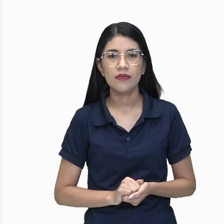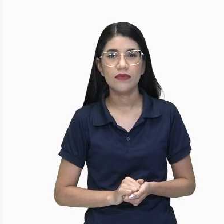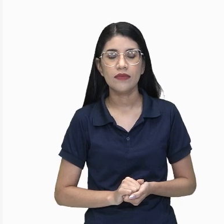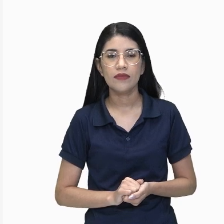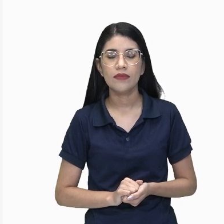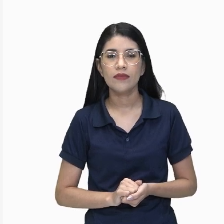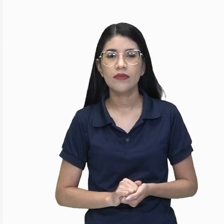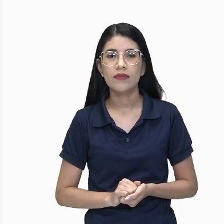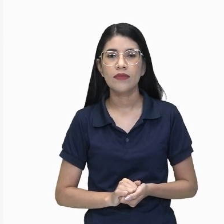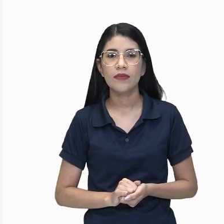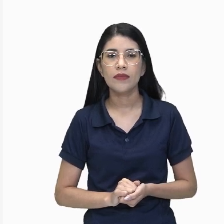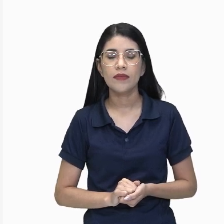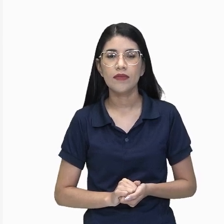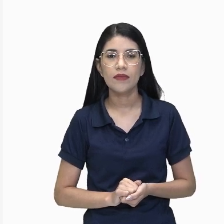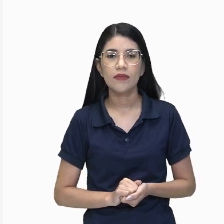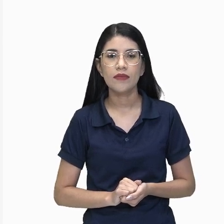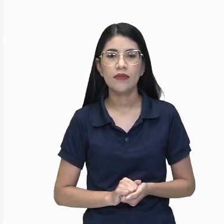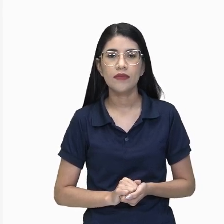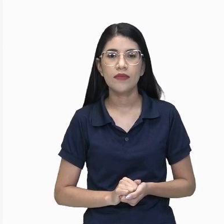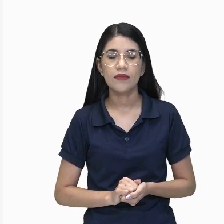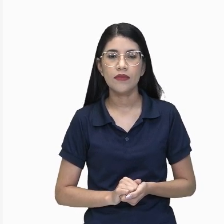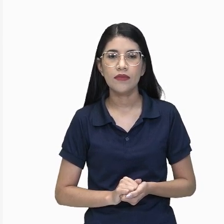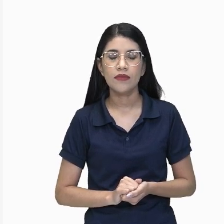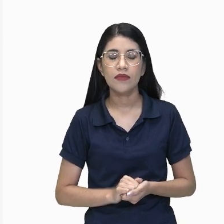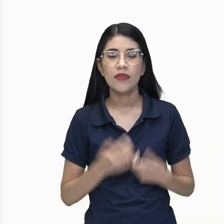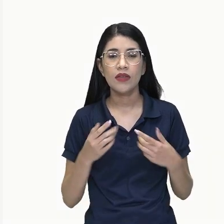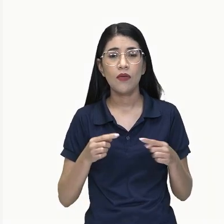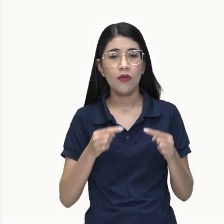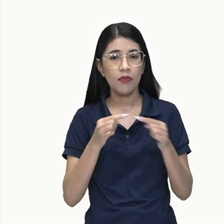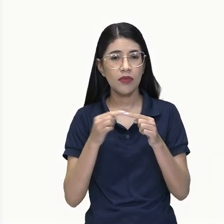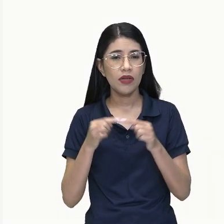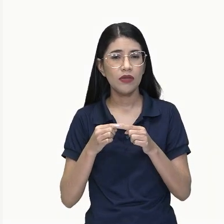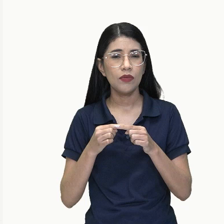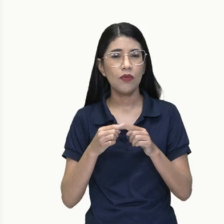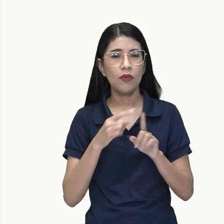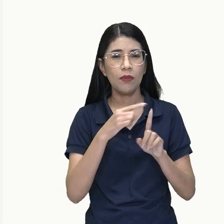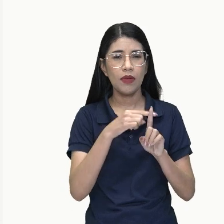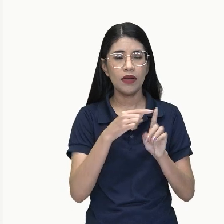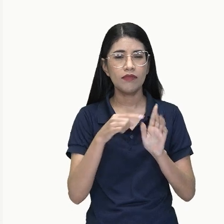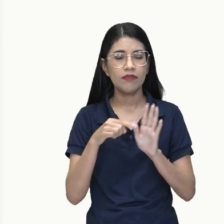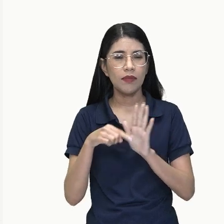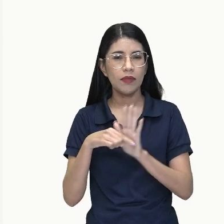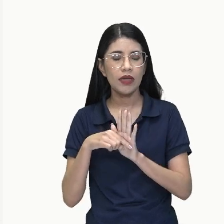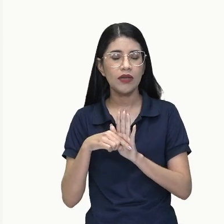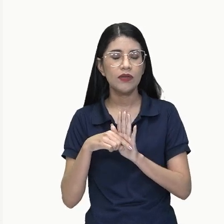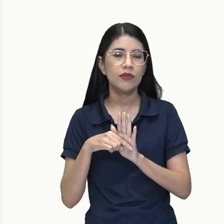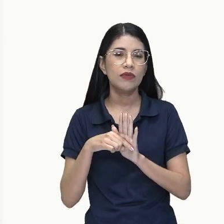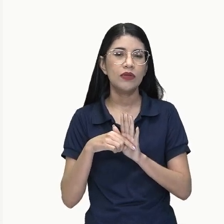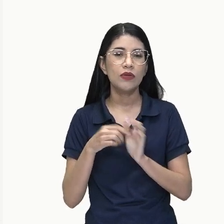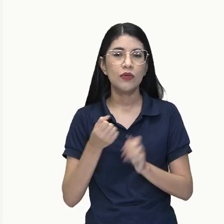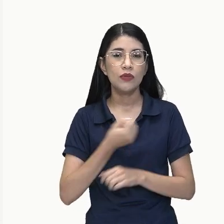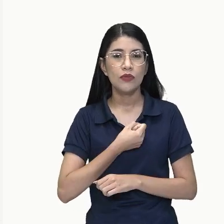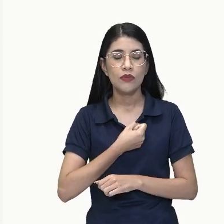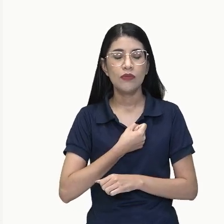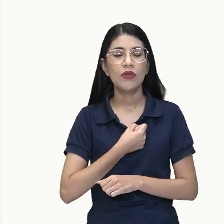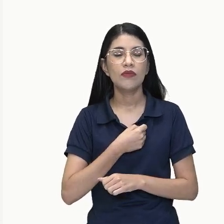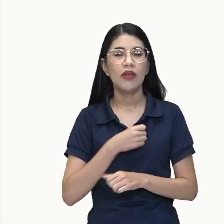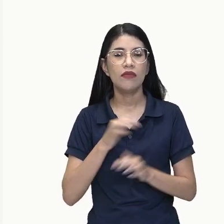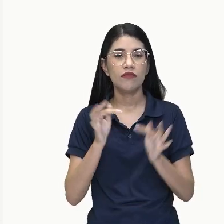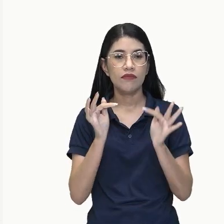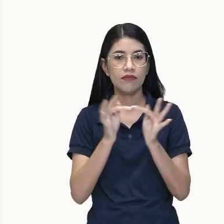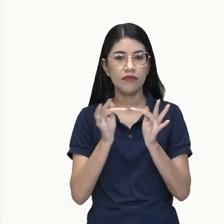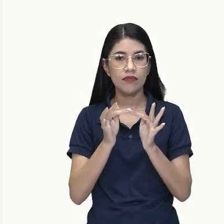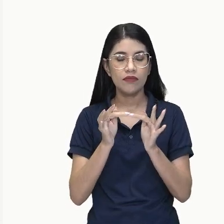De acordo com o sinal do coeficiente A da função do